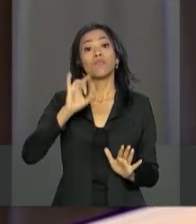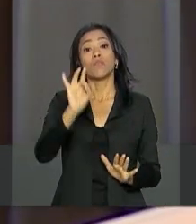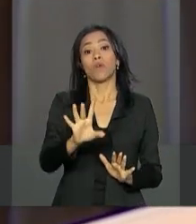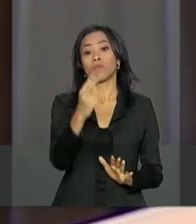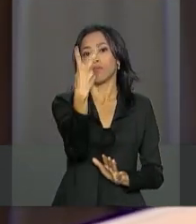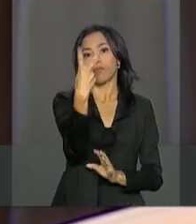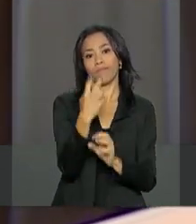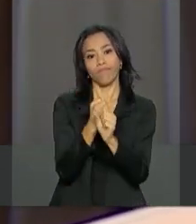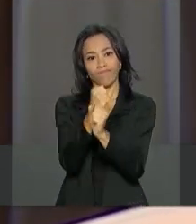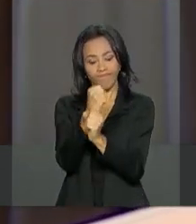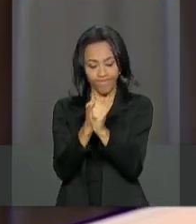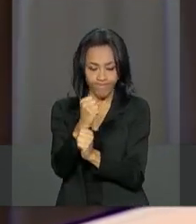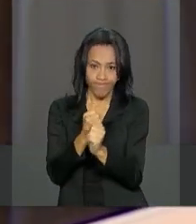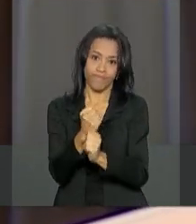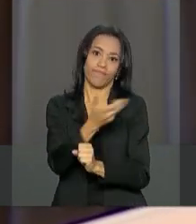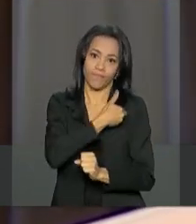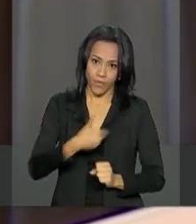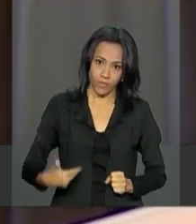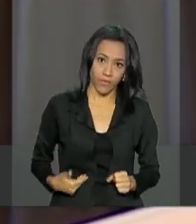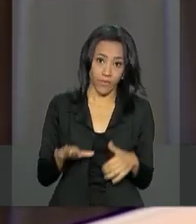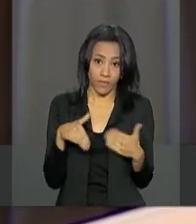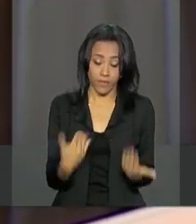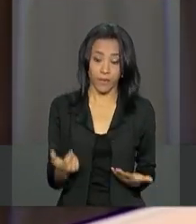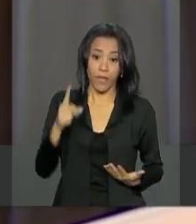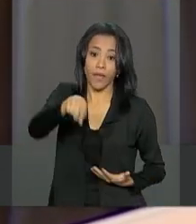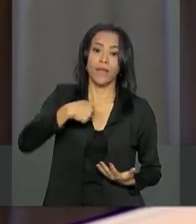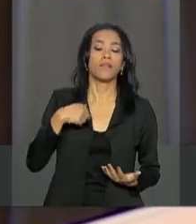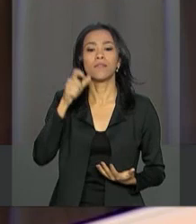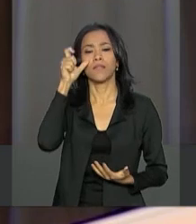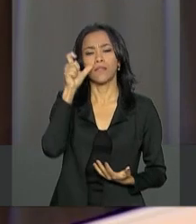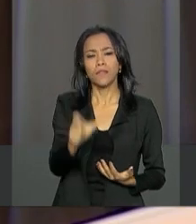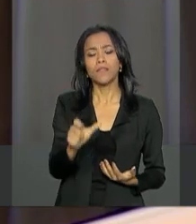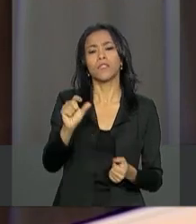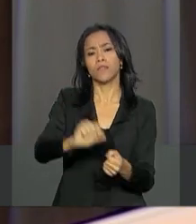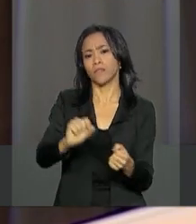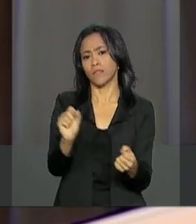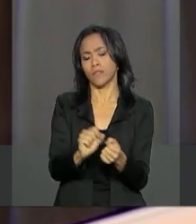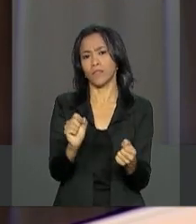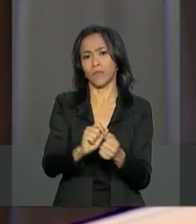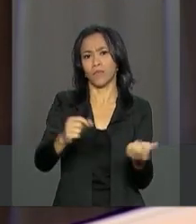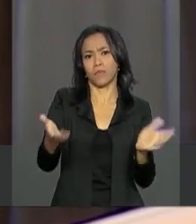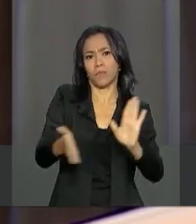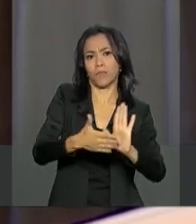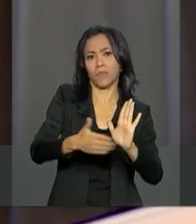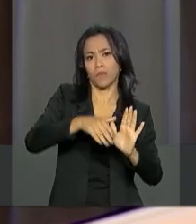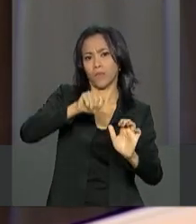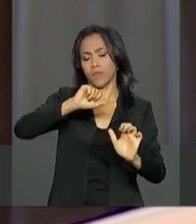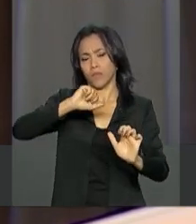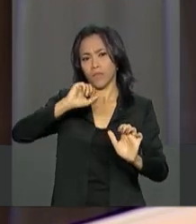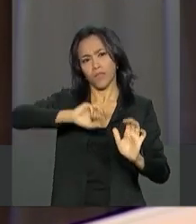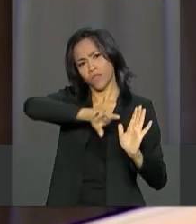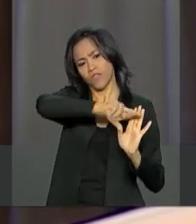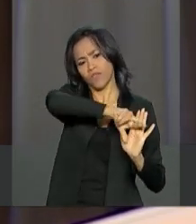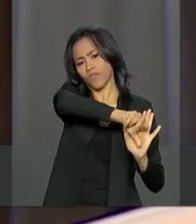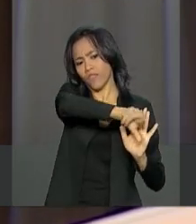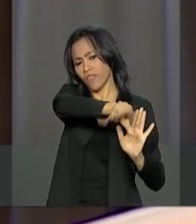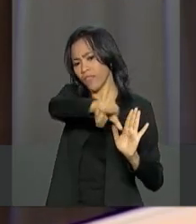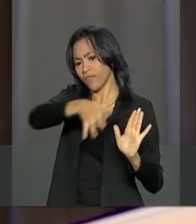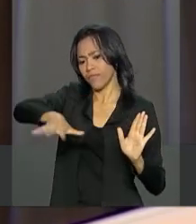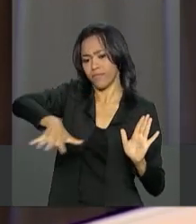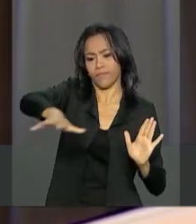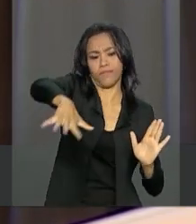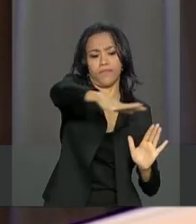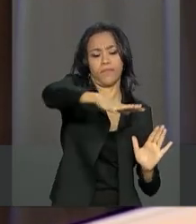2 anos de governo. E, interessante, fizemos reformas fundamentais e outras que, digamos assim, nós